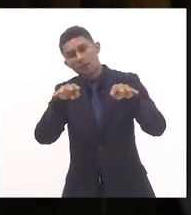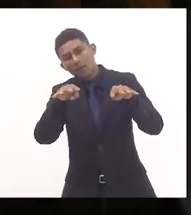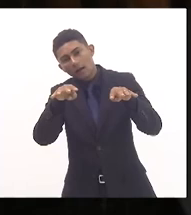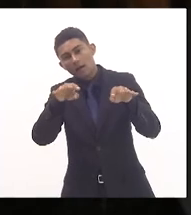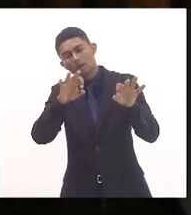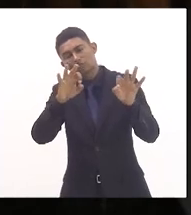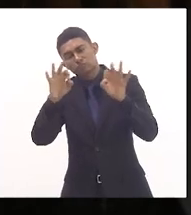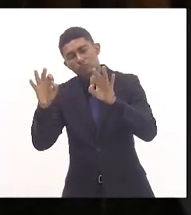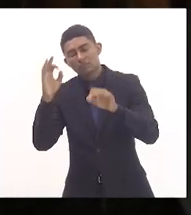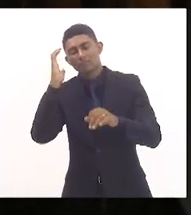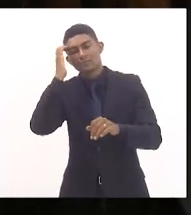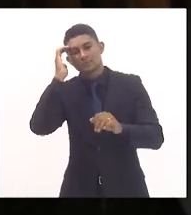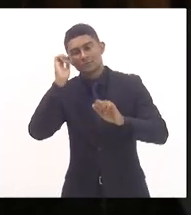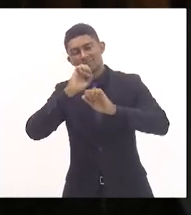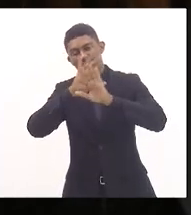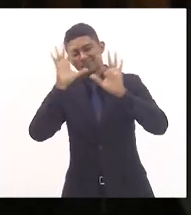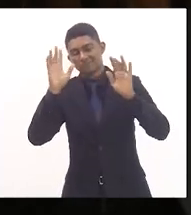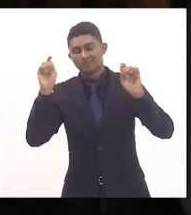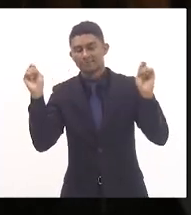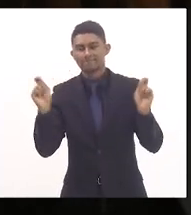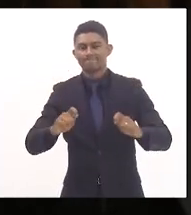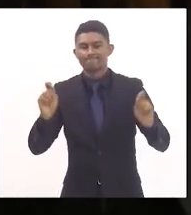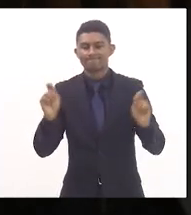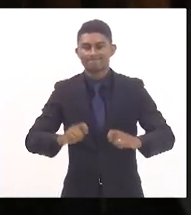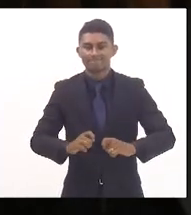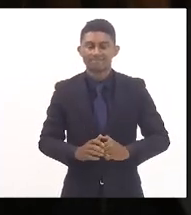aos deficientes auditivos